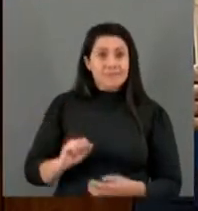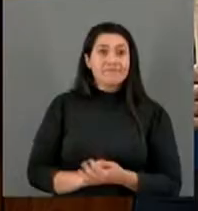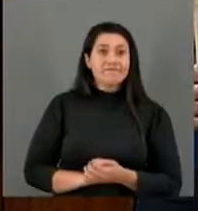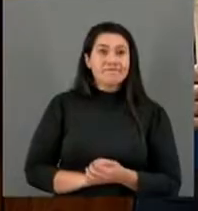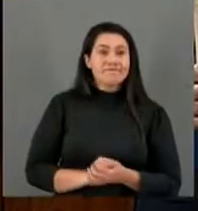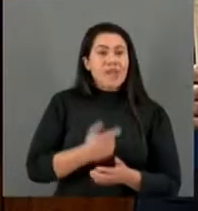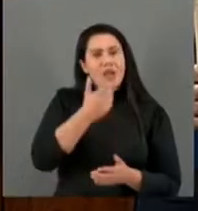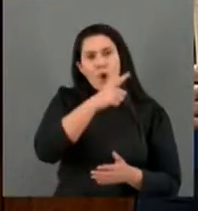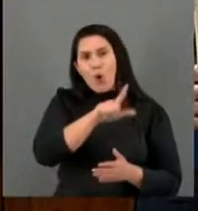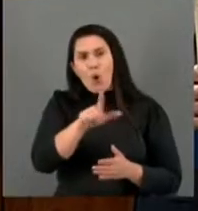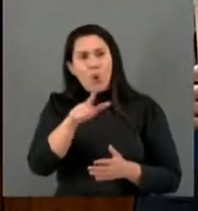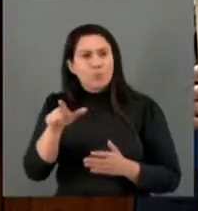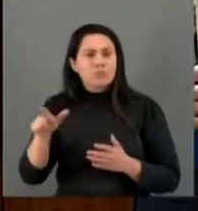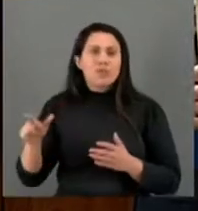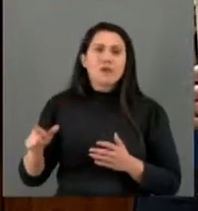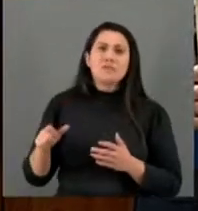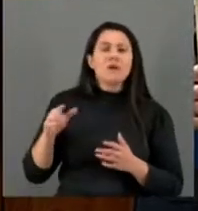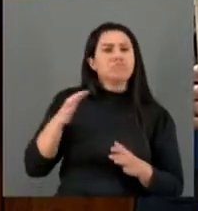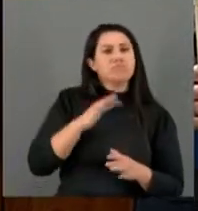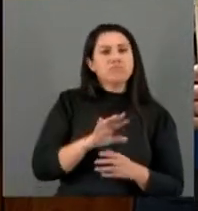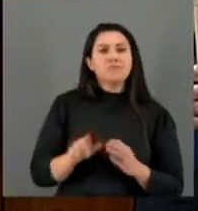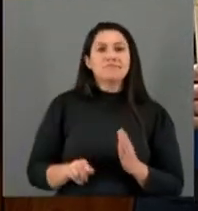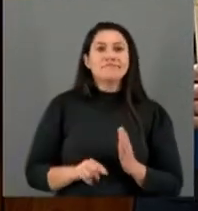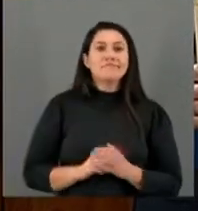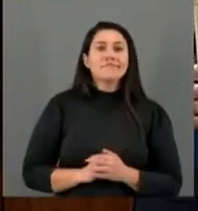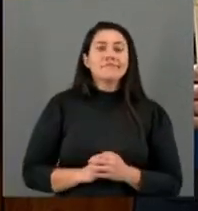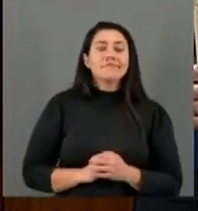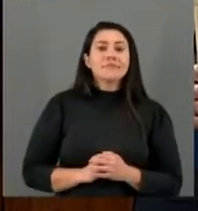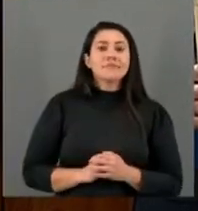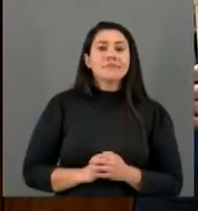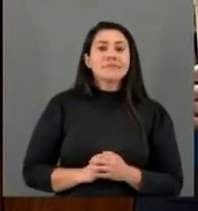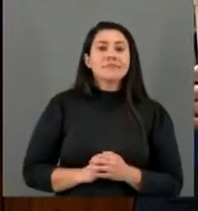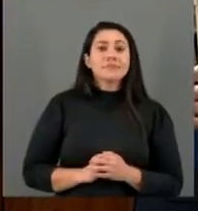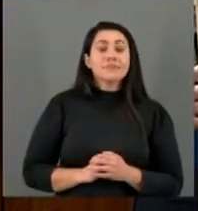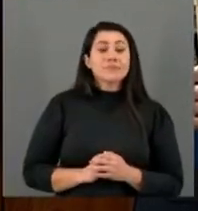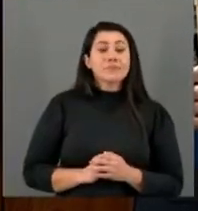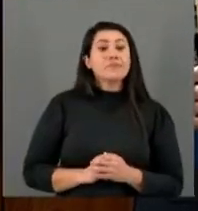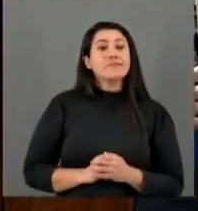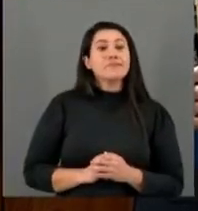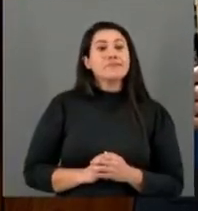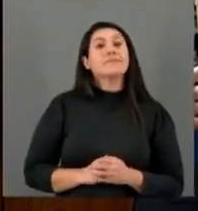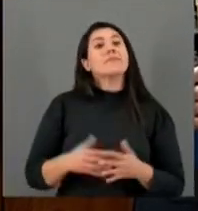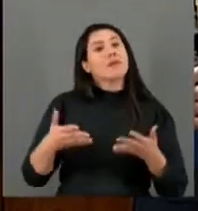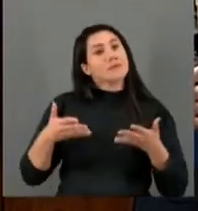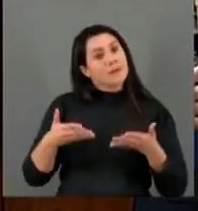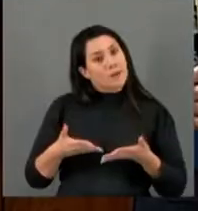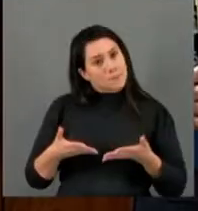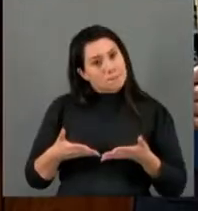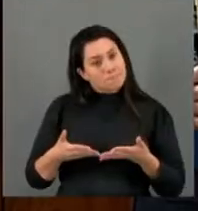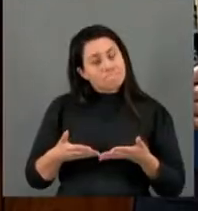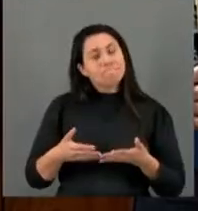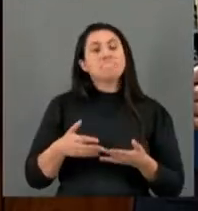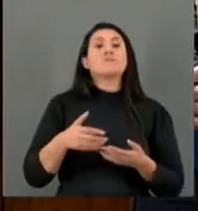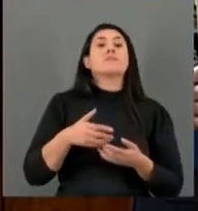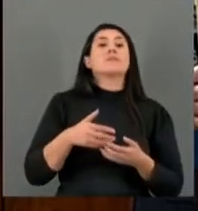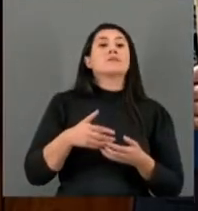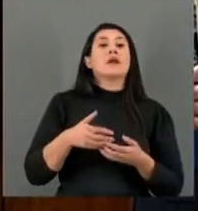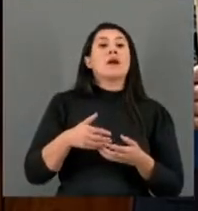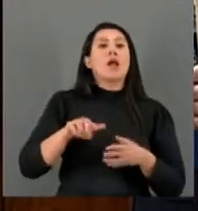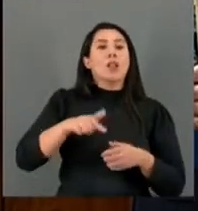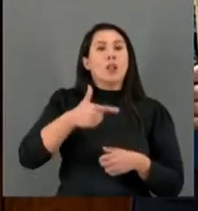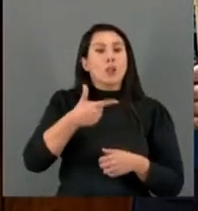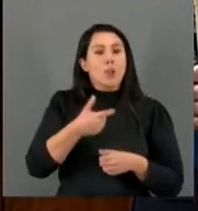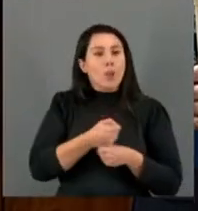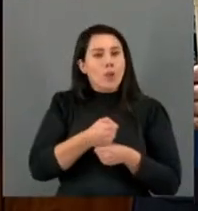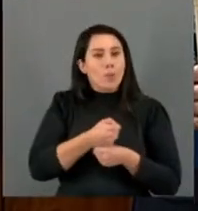sempre vinculadas, o mercado sempre procura vincular. Então, em 2022, o que a União,